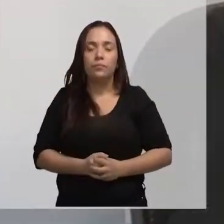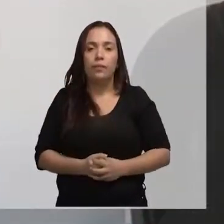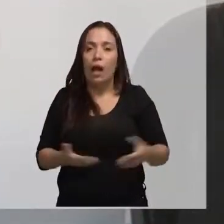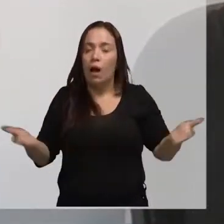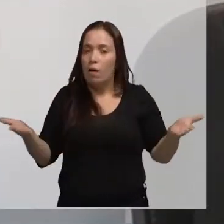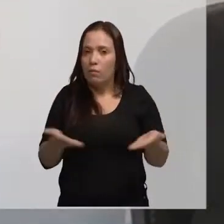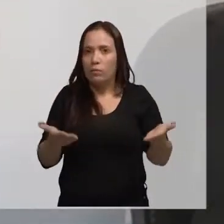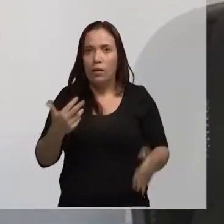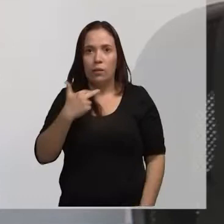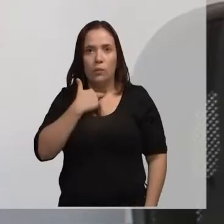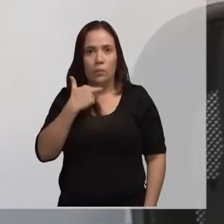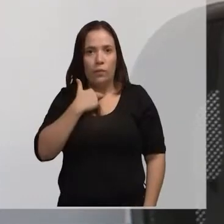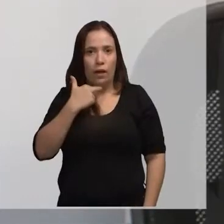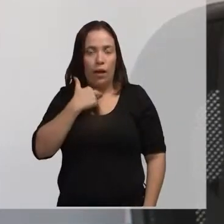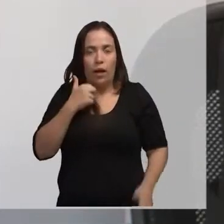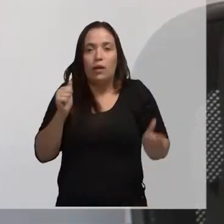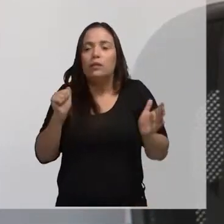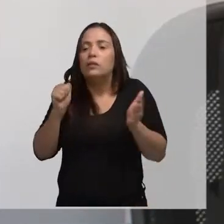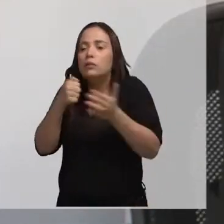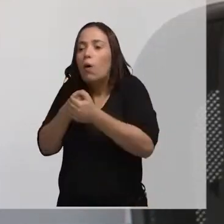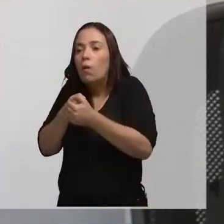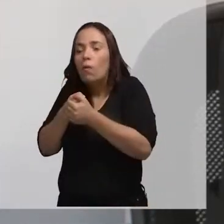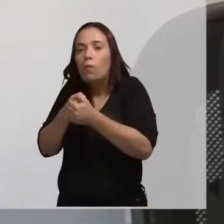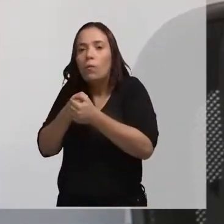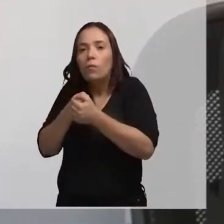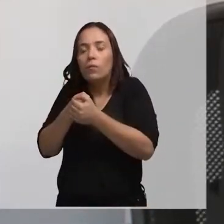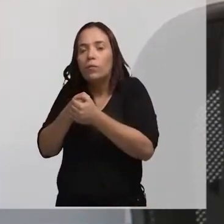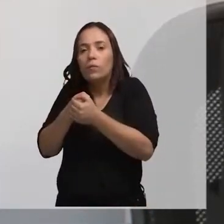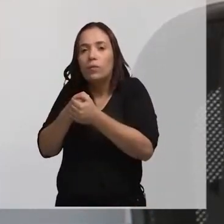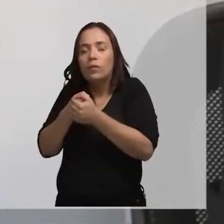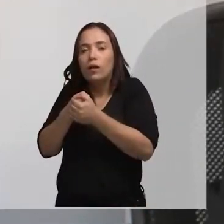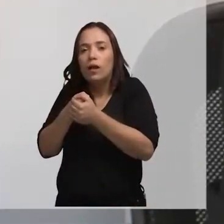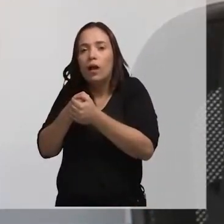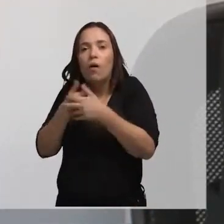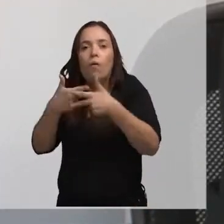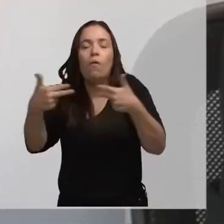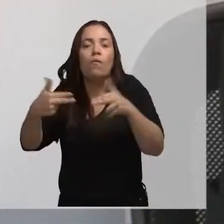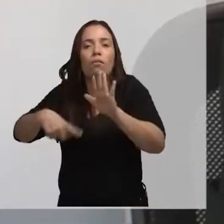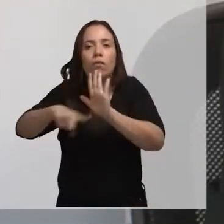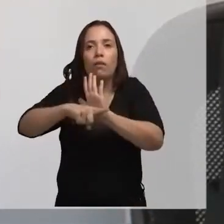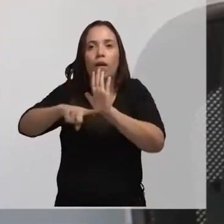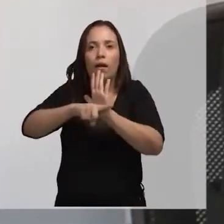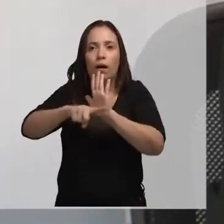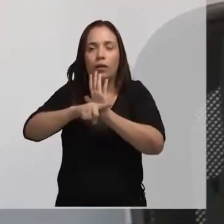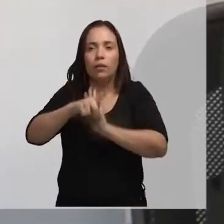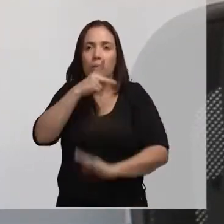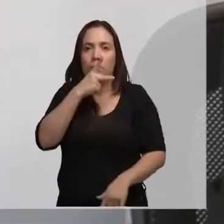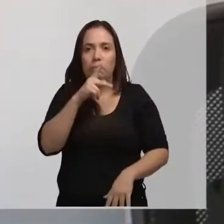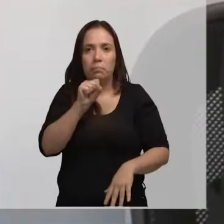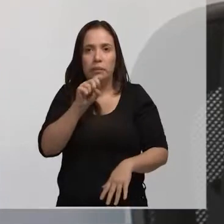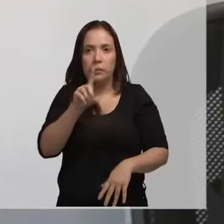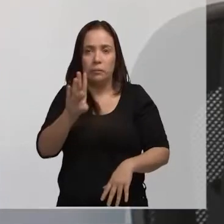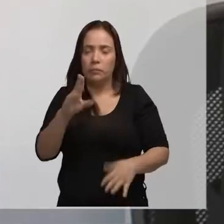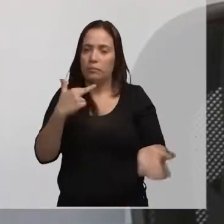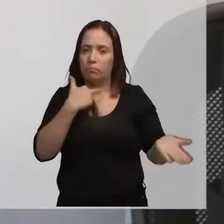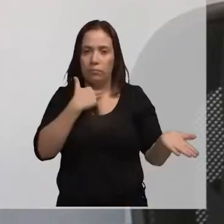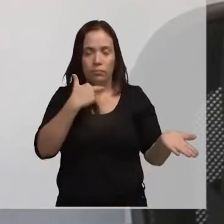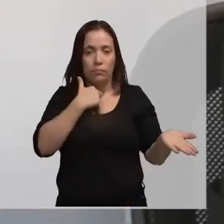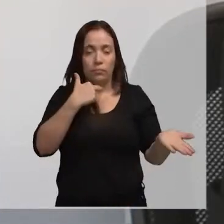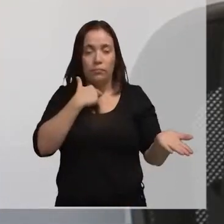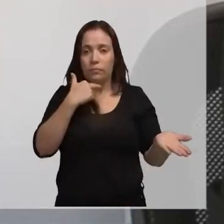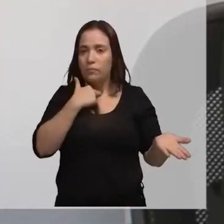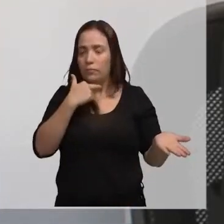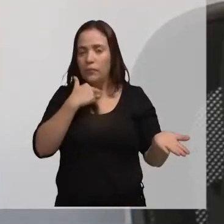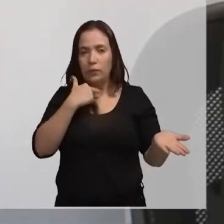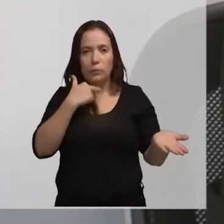dá mais para esconder esse lado negativo do PSDB. Não dá mais. O PSDB... Ela